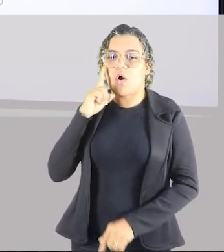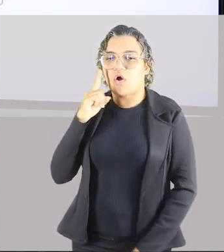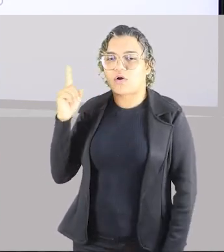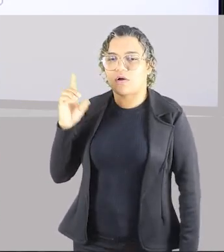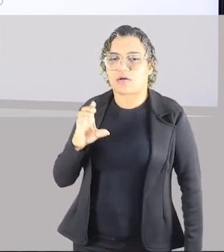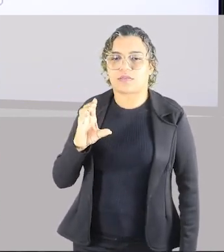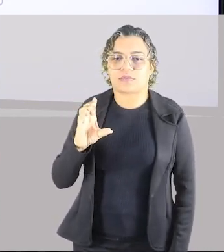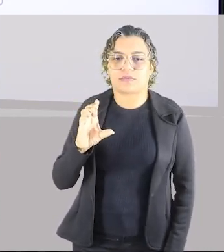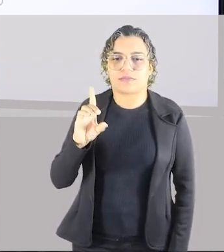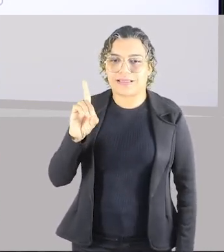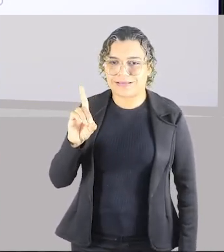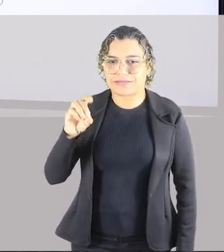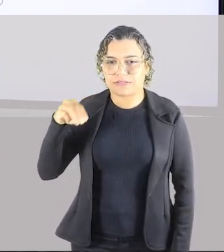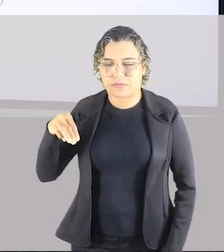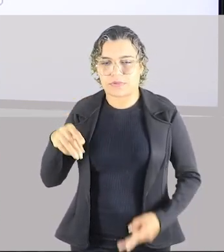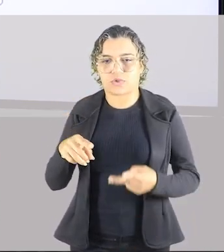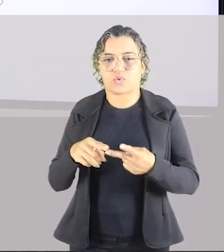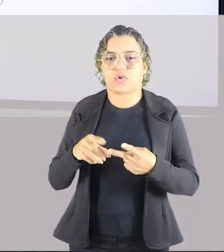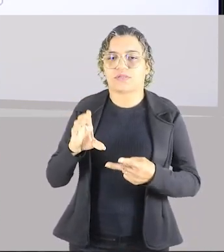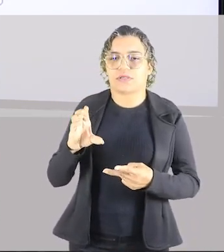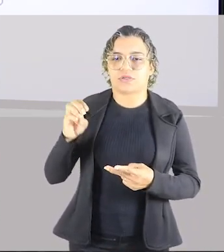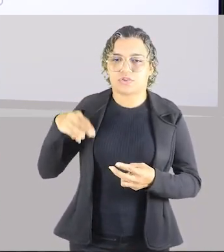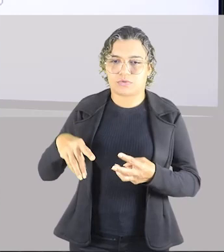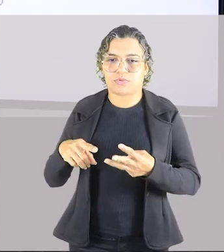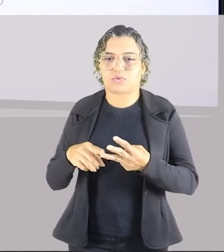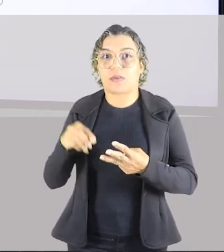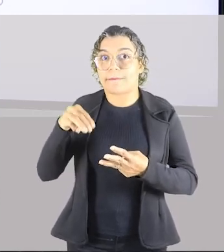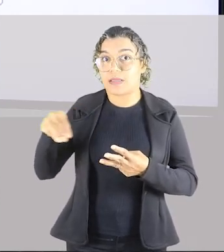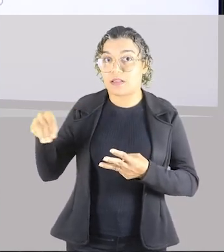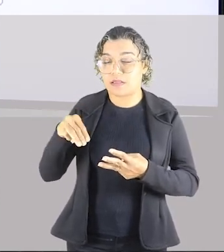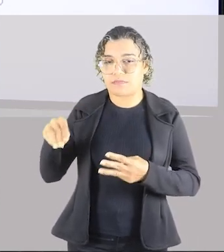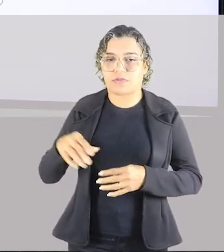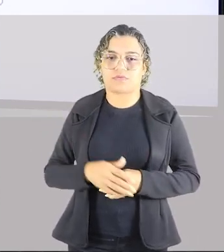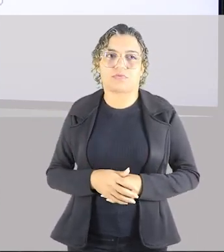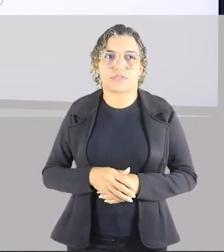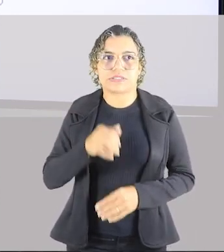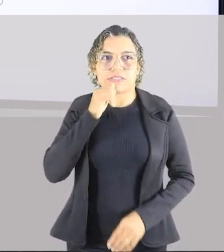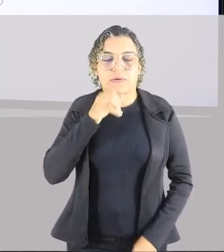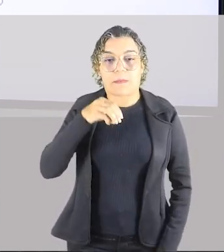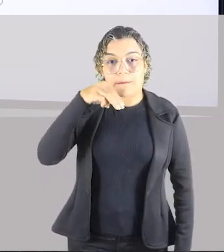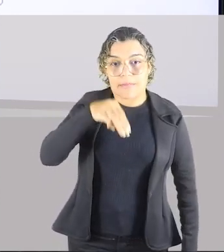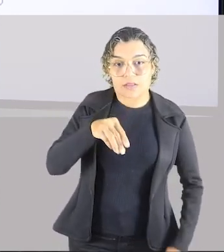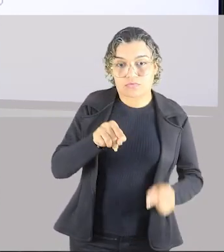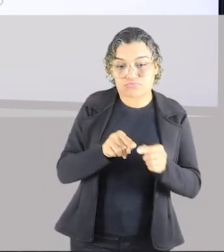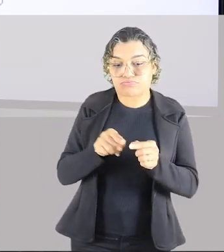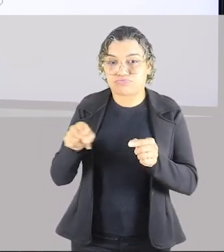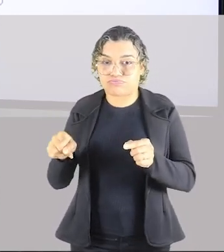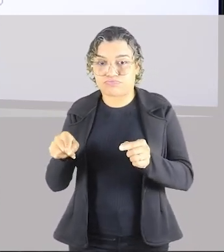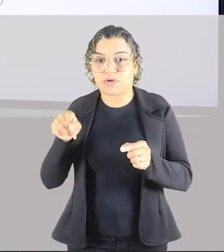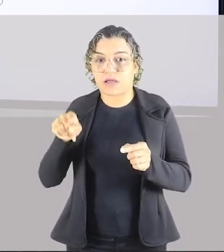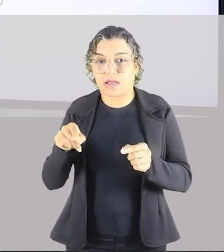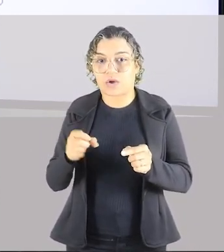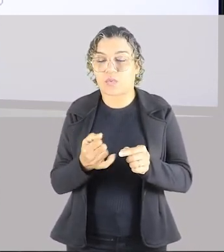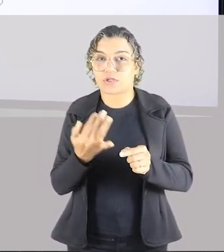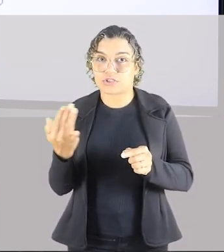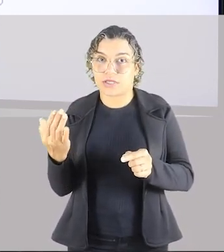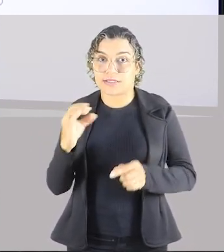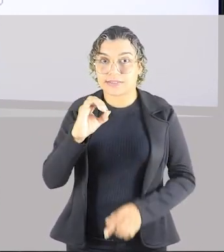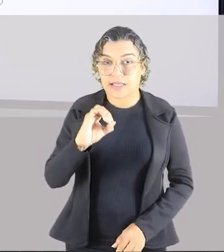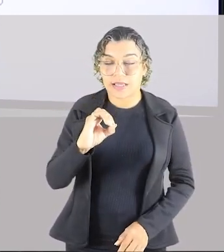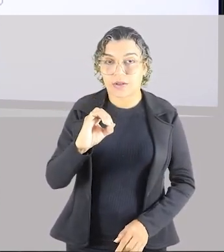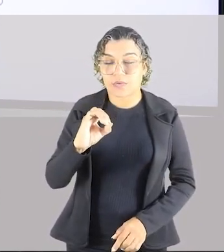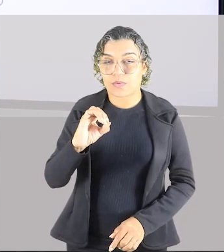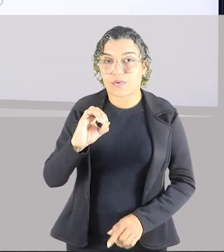centímetro, milímetro. Toda vez que eu for em direção de metro para milímetro, a quantidade de zeros aumenta,